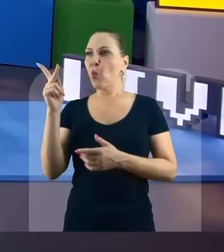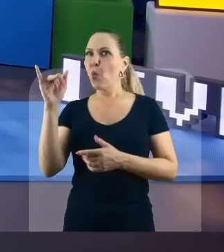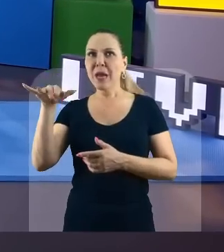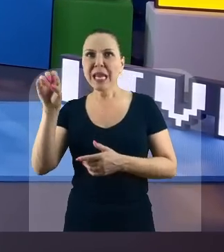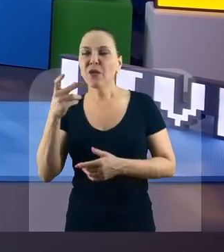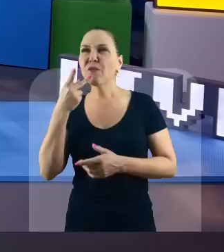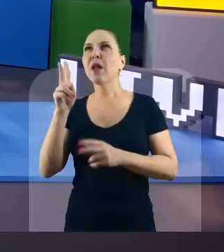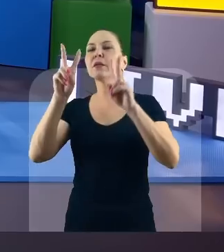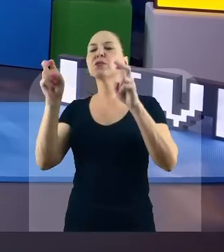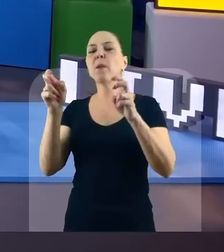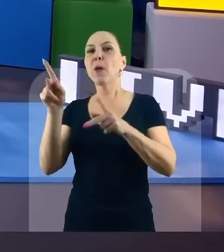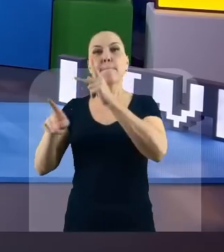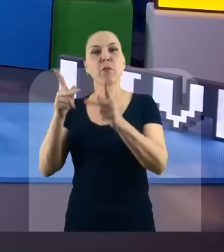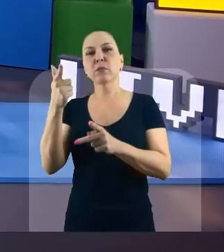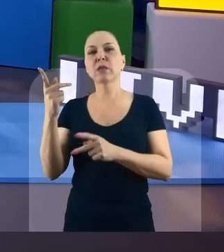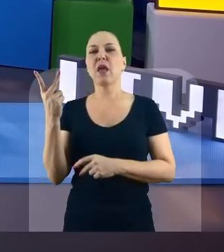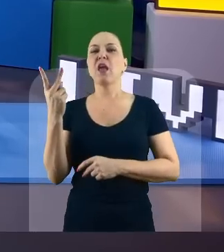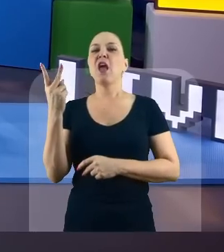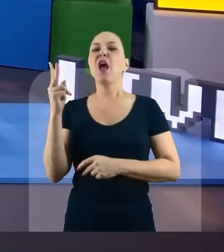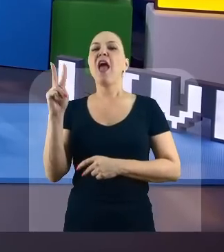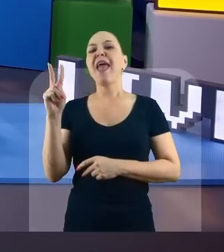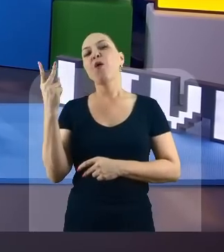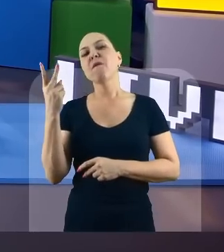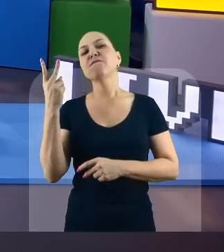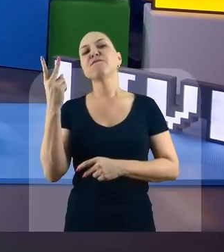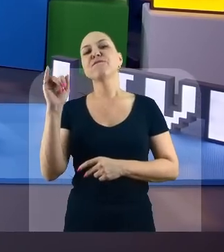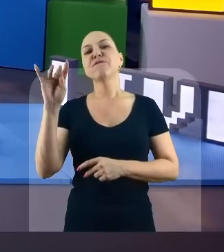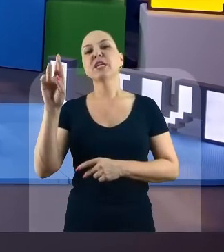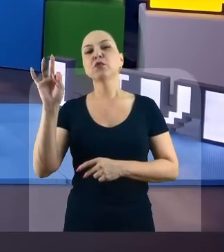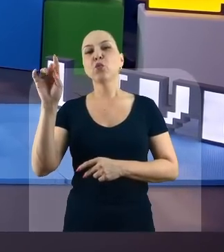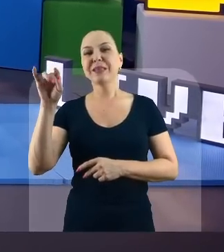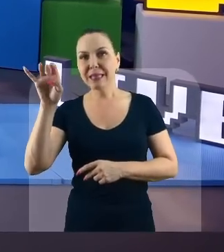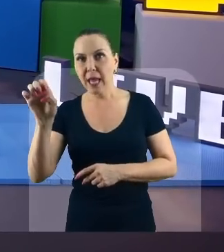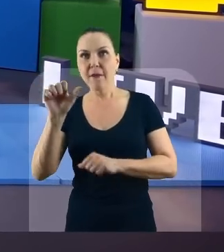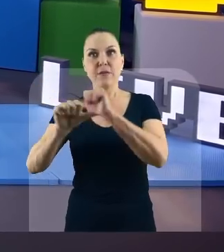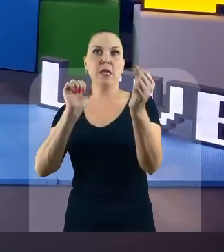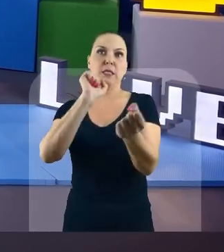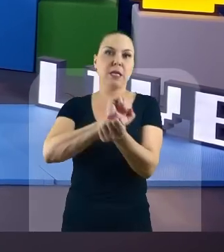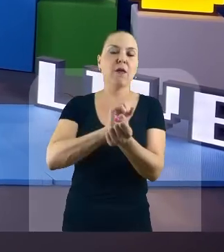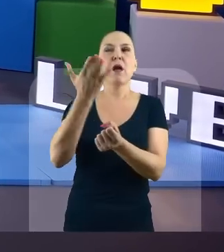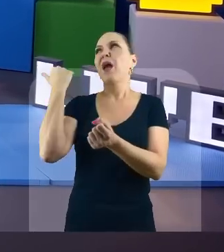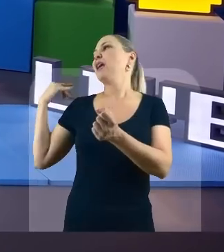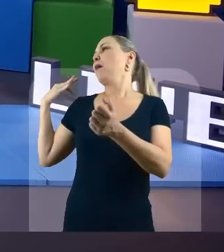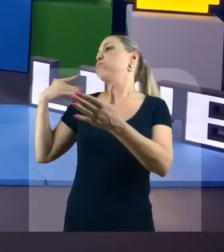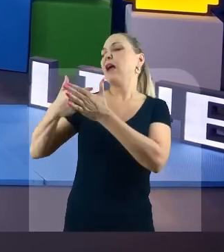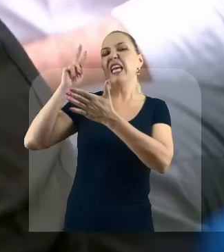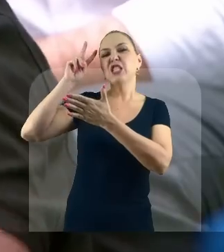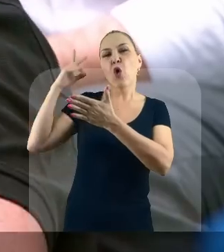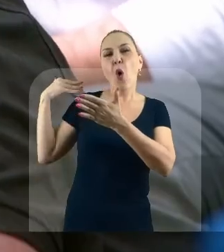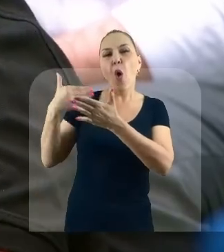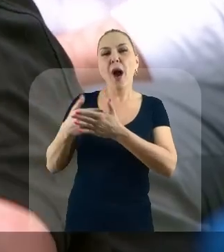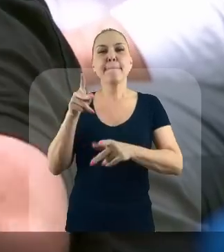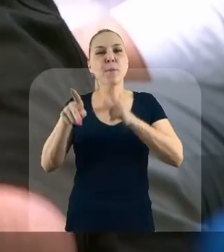virtude acaba por ser escravo, vem desde um contexto histórico de Revolução Farroupilha, de um povo que não se